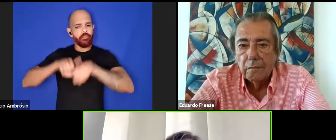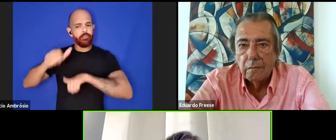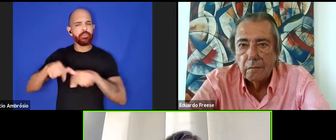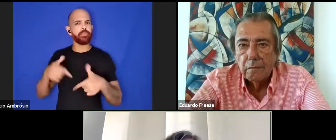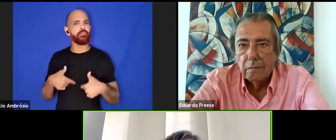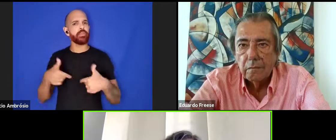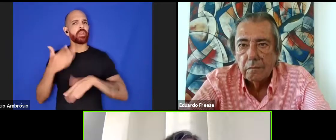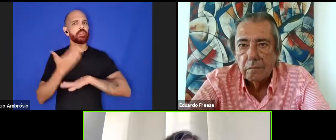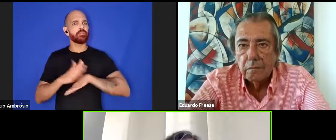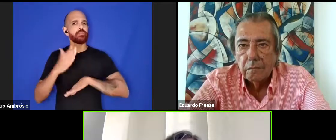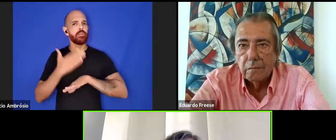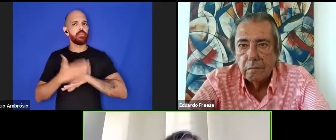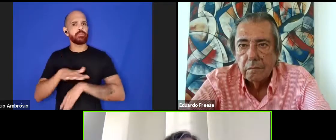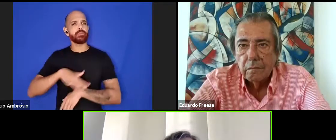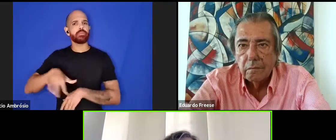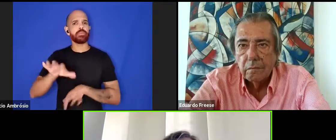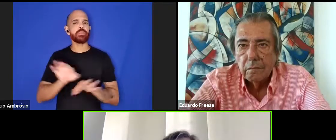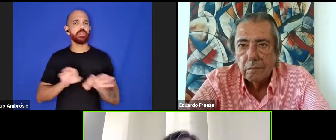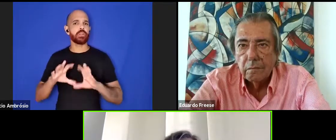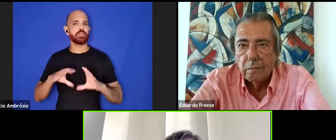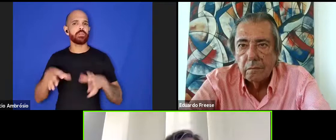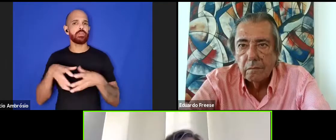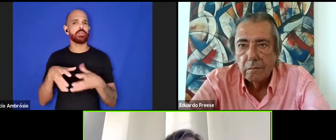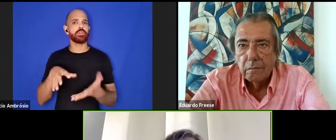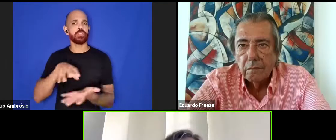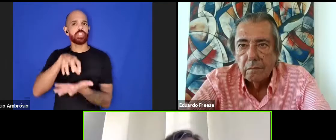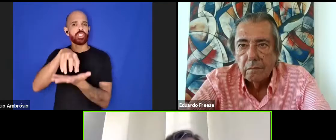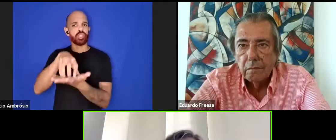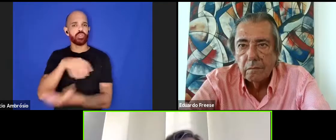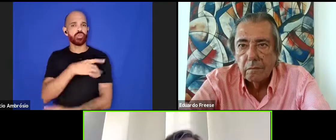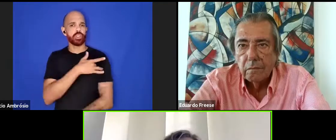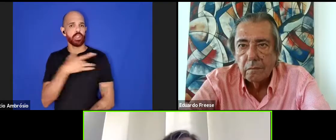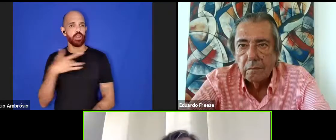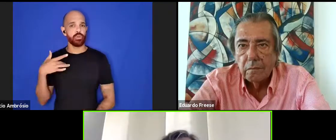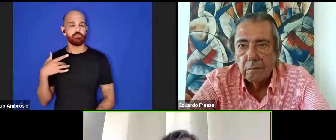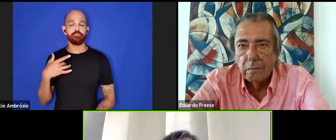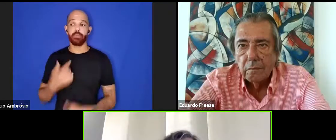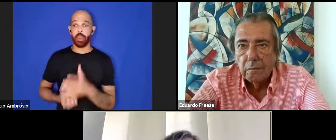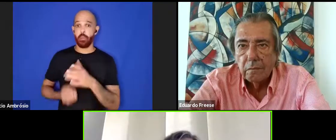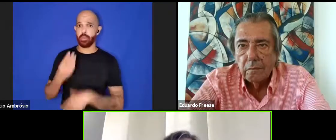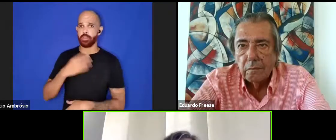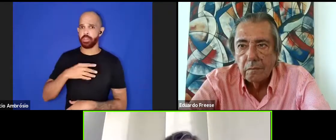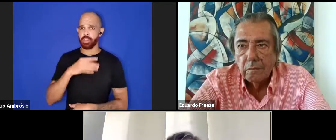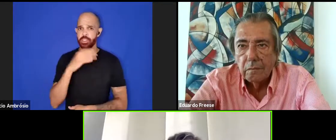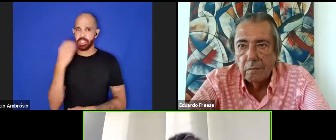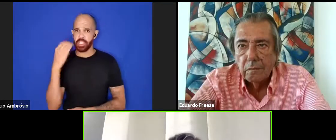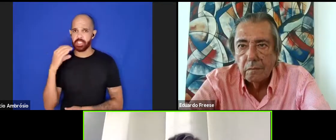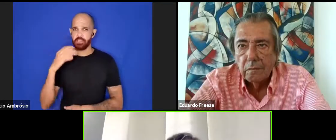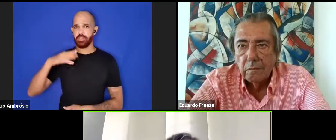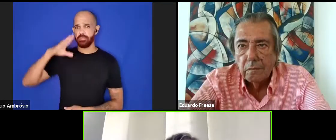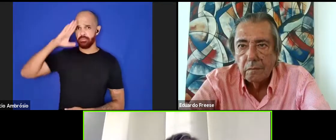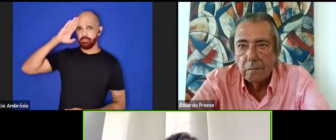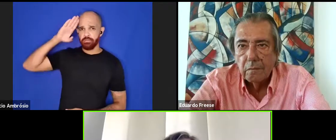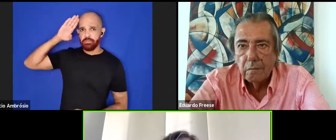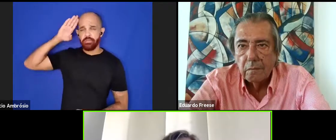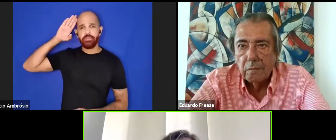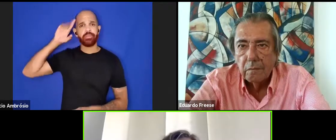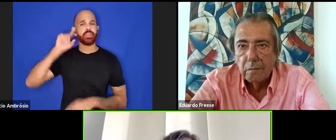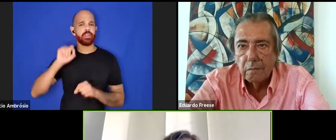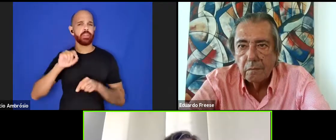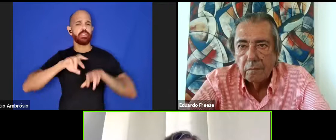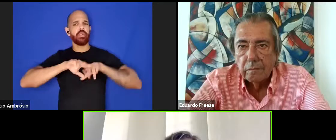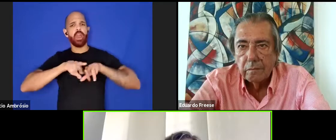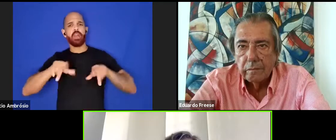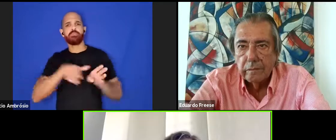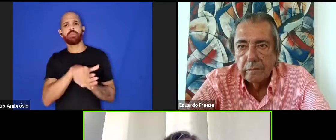pela organização do setor saúde. Quanto à produção científica e acadêmica, além da orientação de dezenas de estudantes e profissionais, na condição